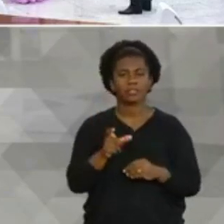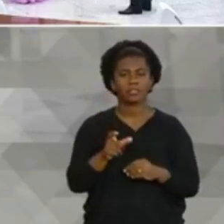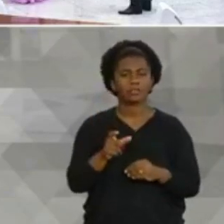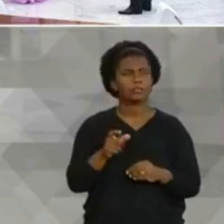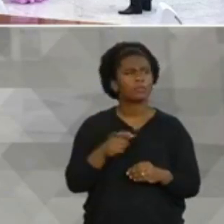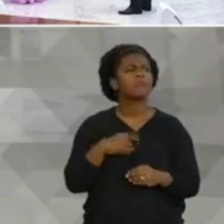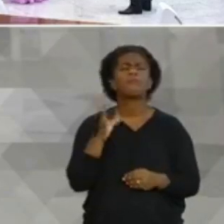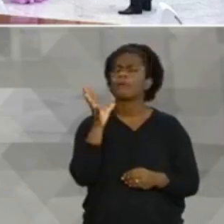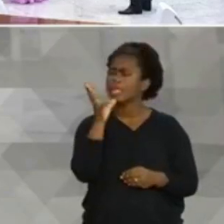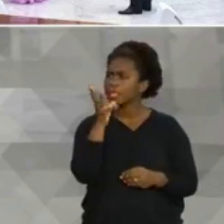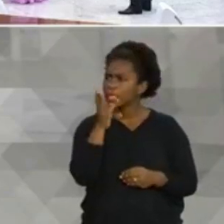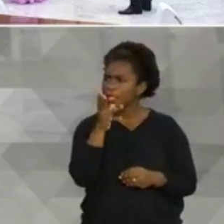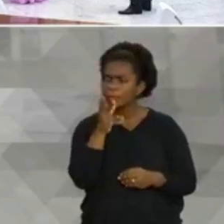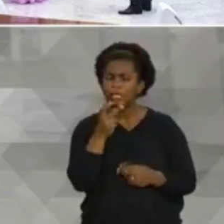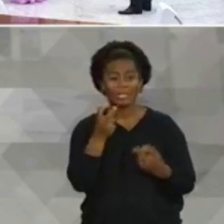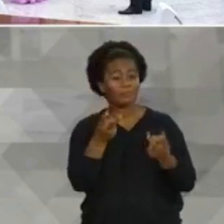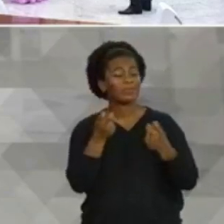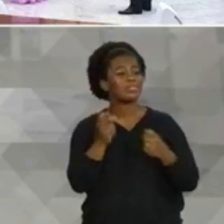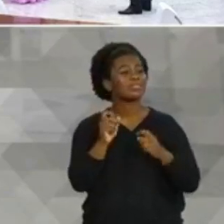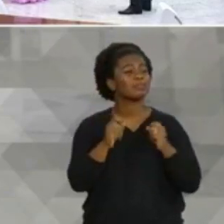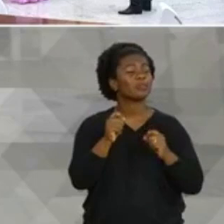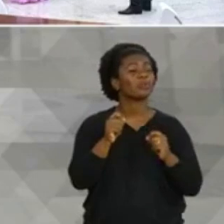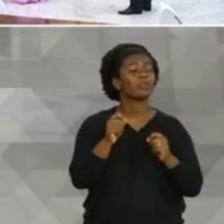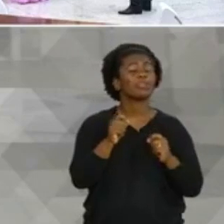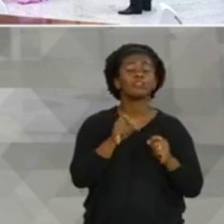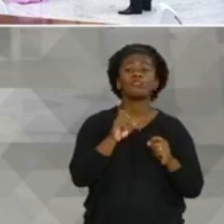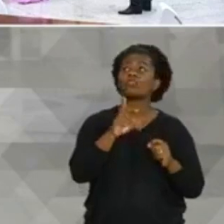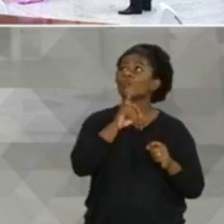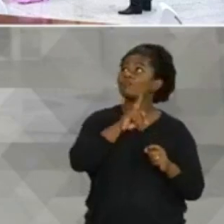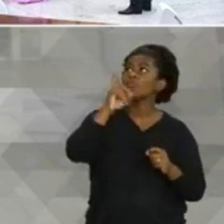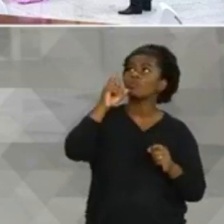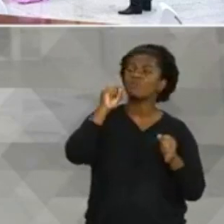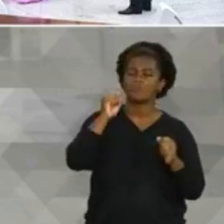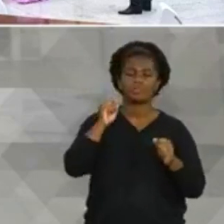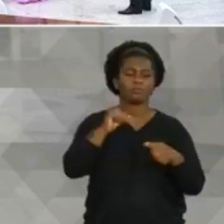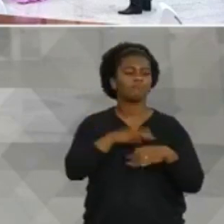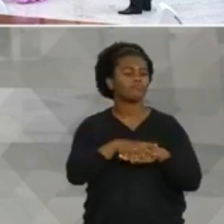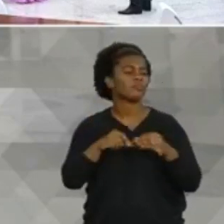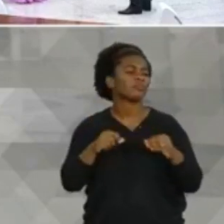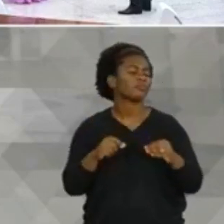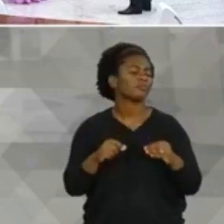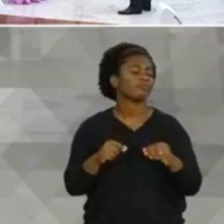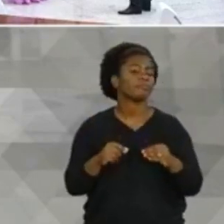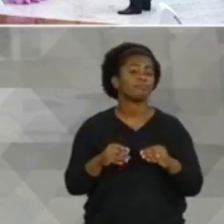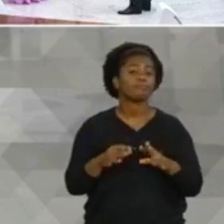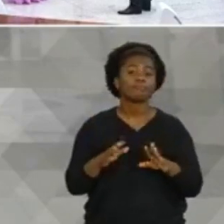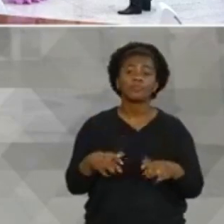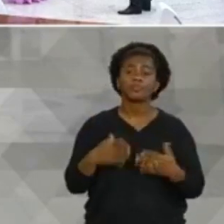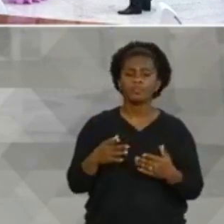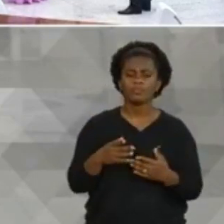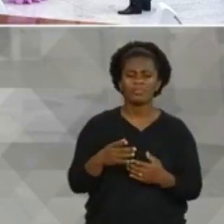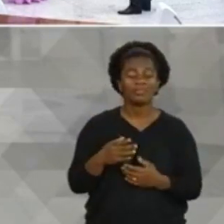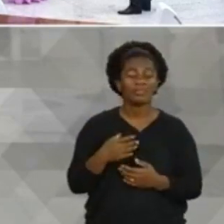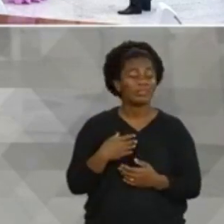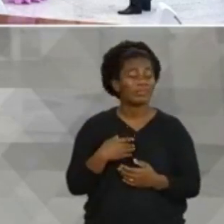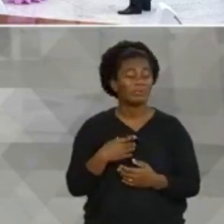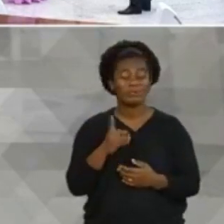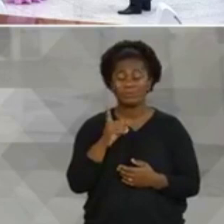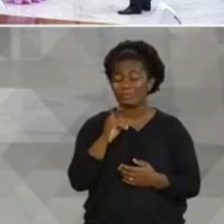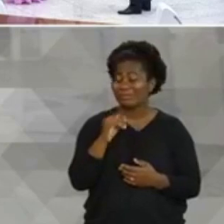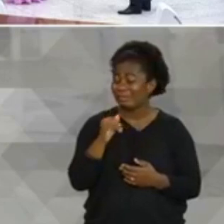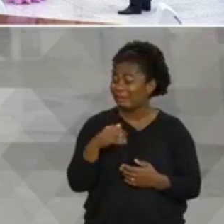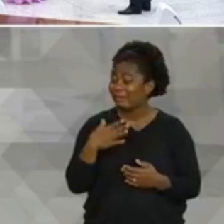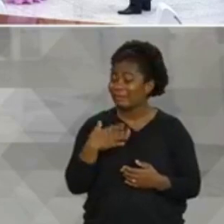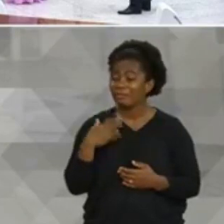ver que realmente Deus poderia me tirar da situação que eu estava vivendo. Foi quando, numa crise,